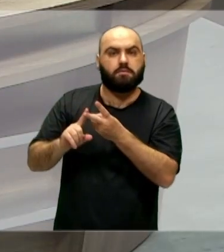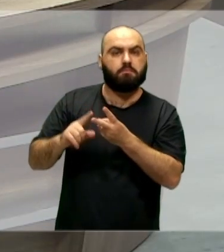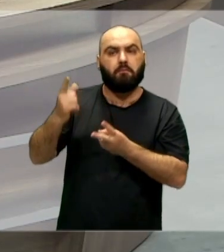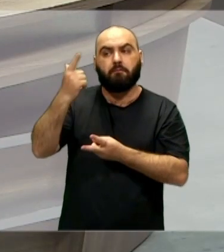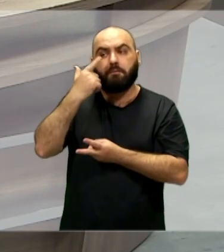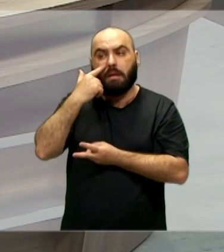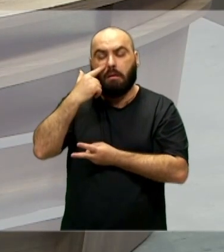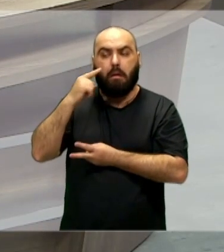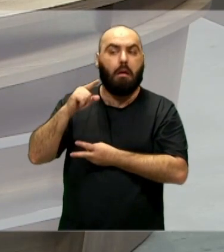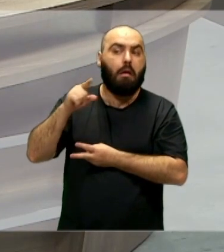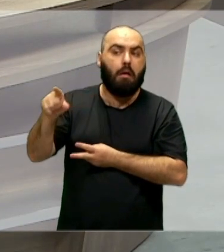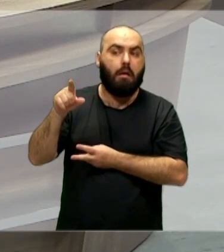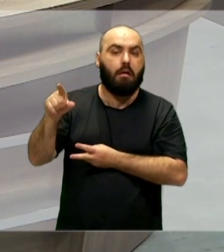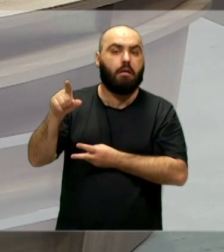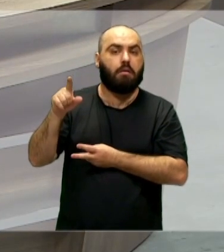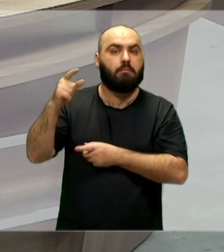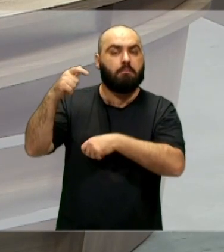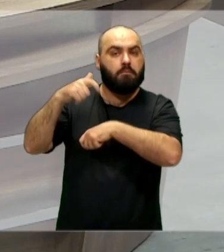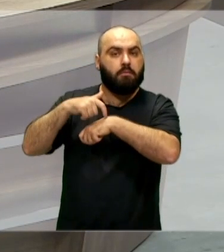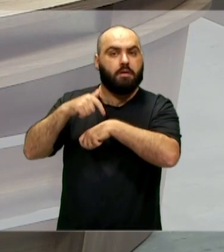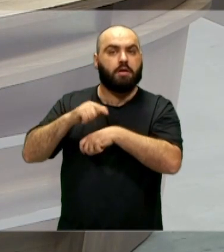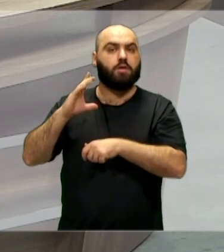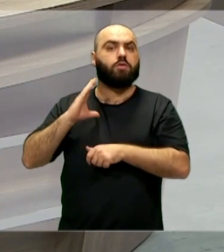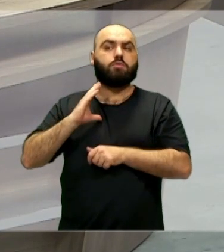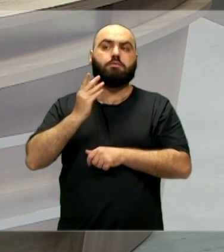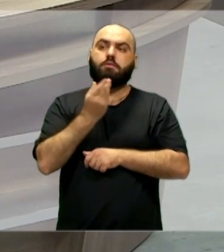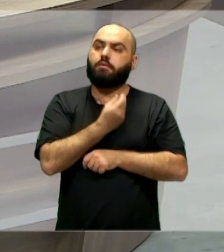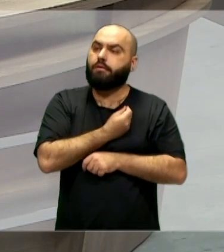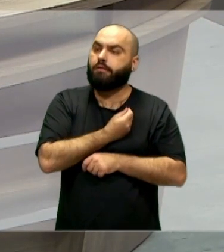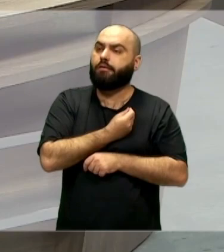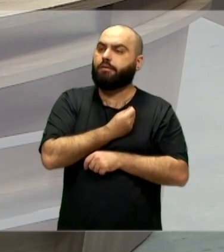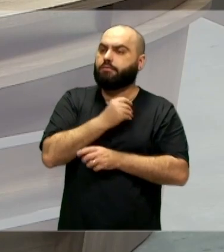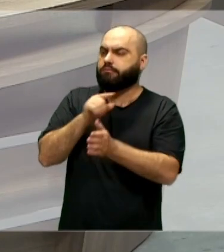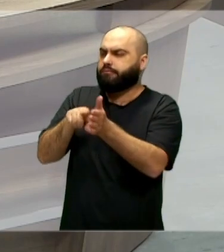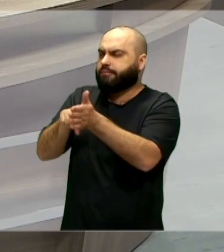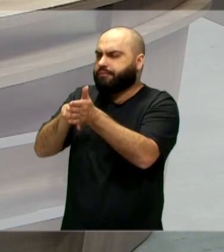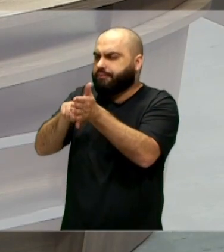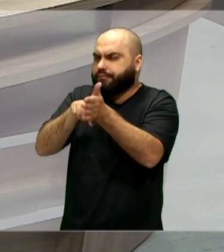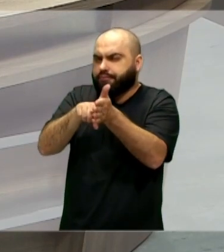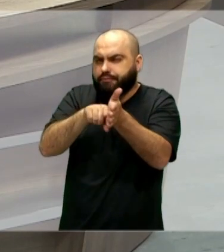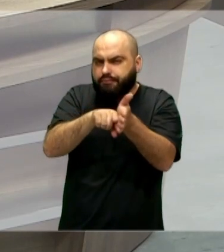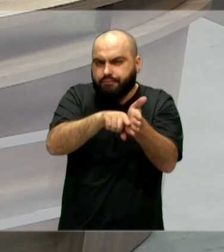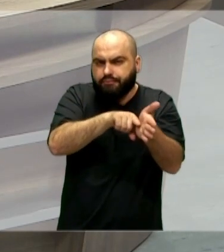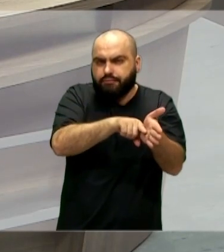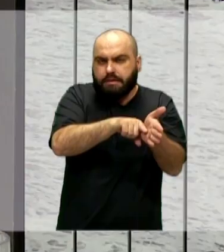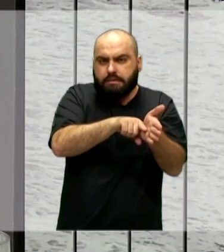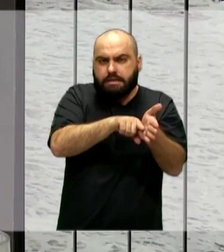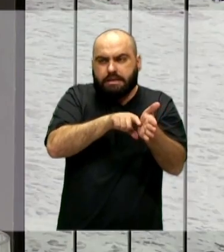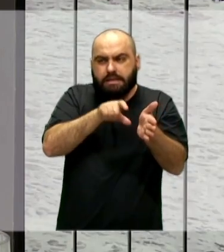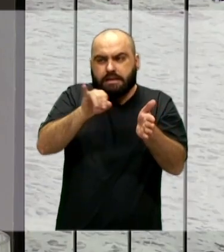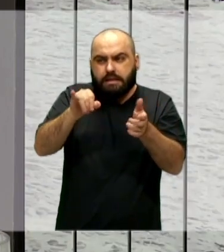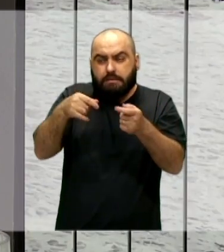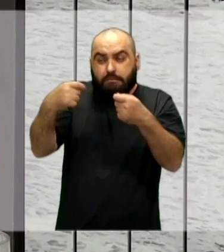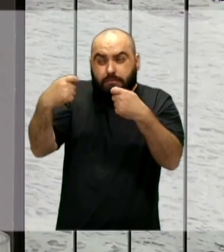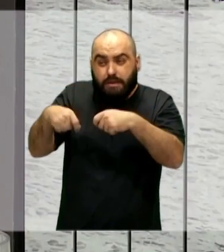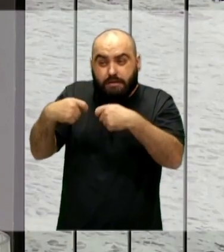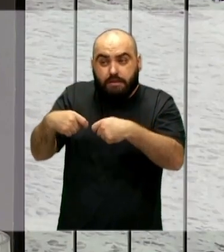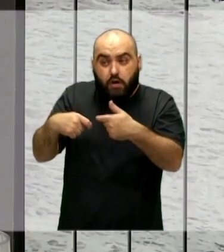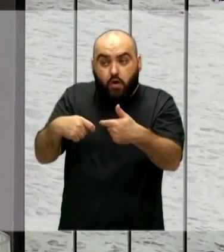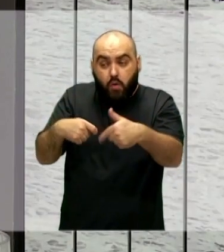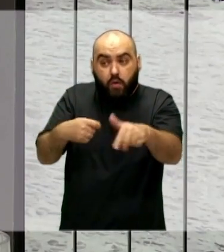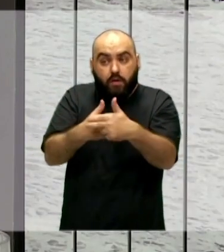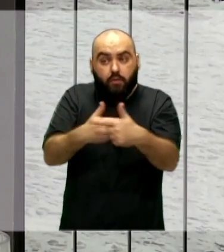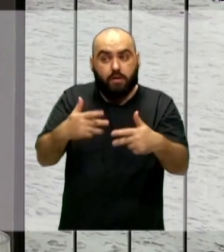com relação ao processo transexualizador, vão ser investigadas se existe alguma outra necessidade em saúde e logo